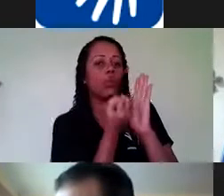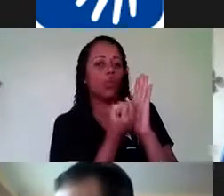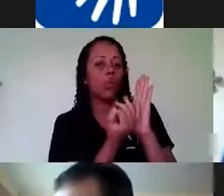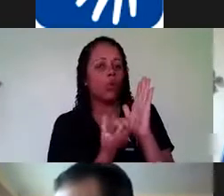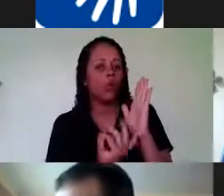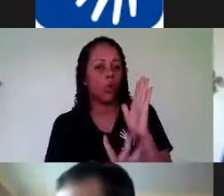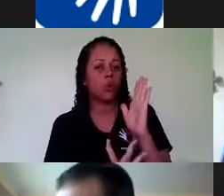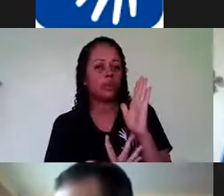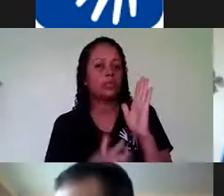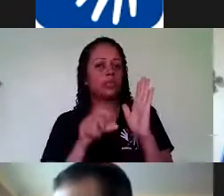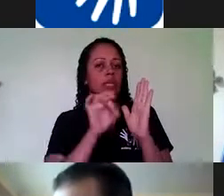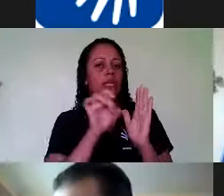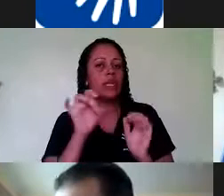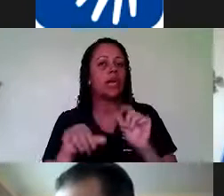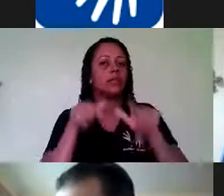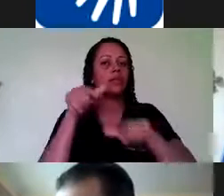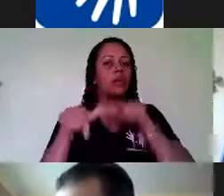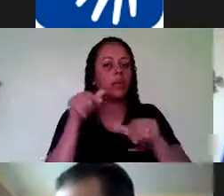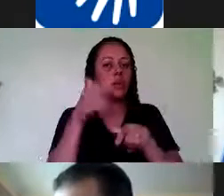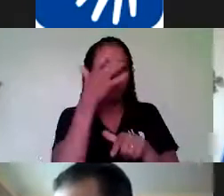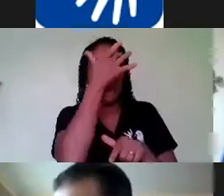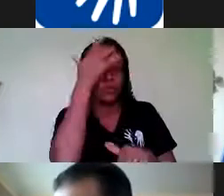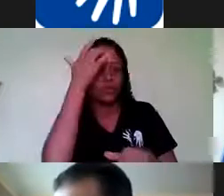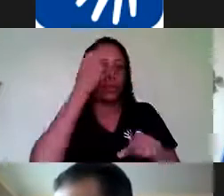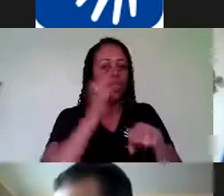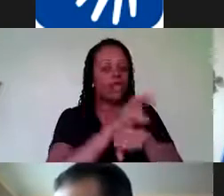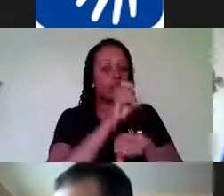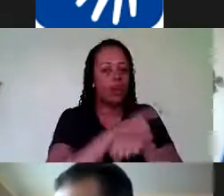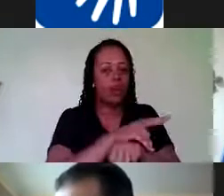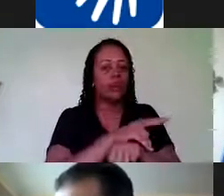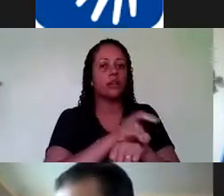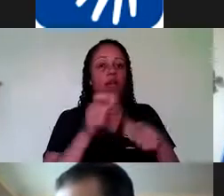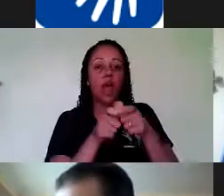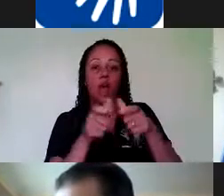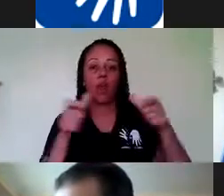aumentar a porcentagem no número da cota. Bom, eu não vou esticar